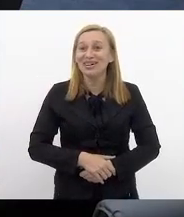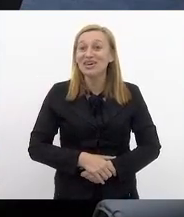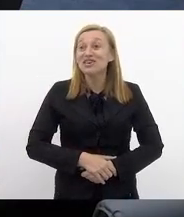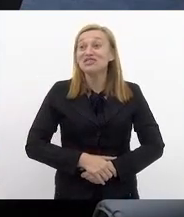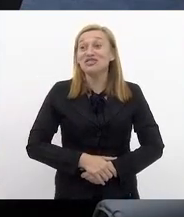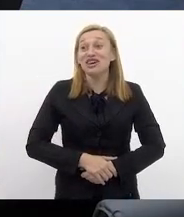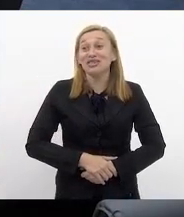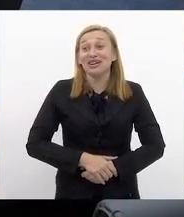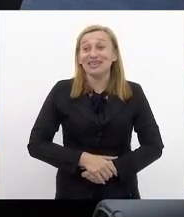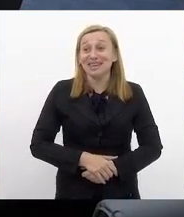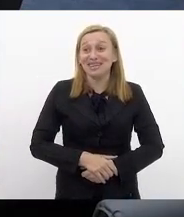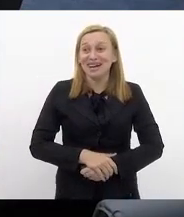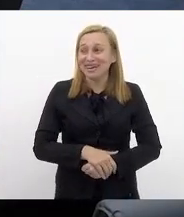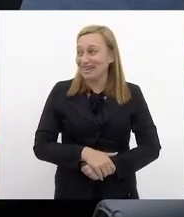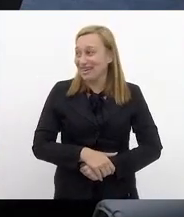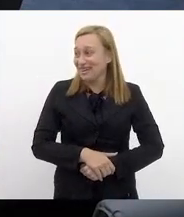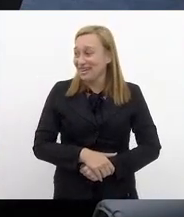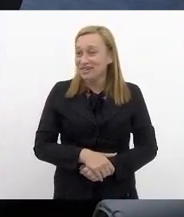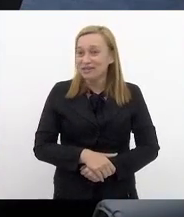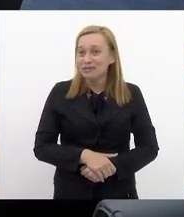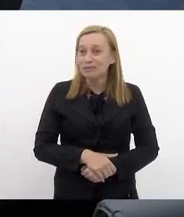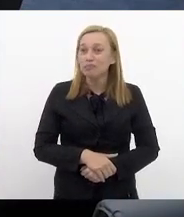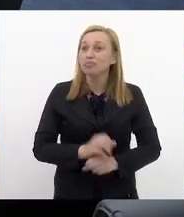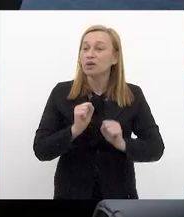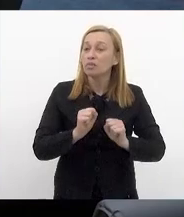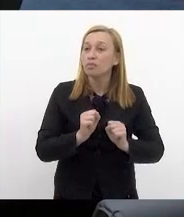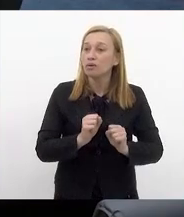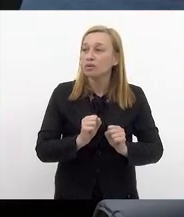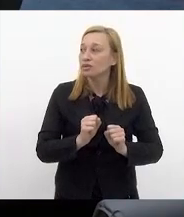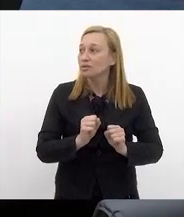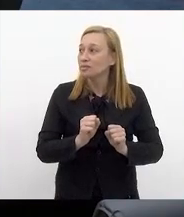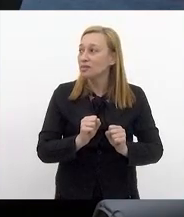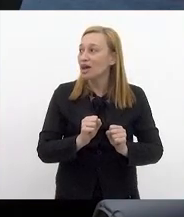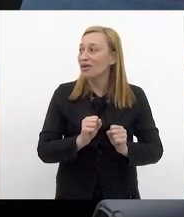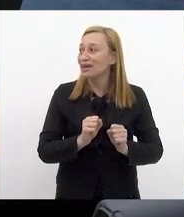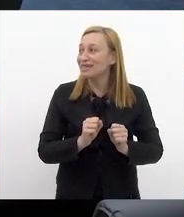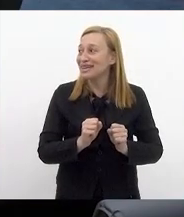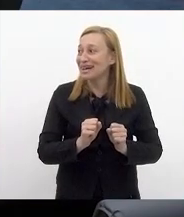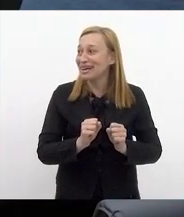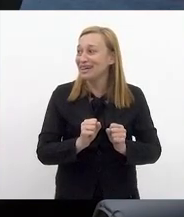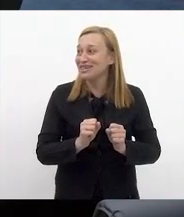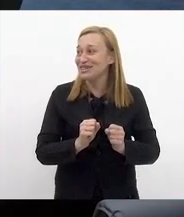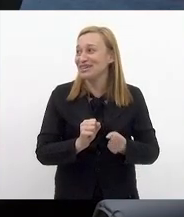Corta o fio. Se é curto, corta o fio. Lá em casa eu faço isso, para não pegar fogo.